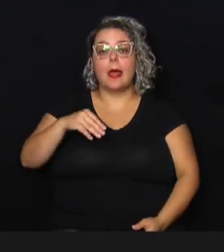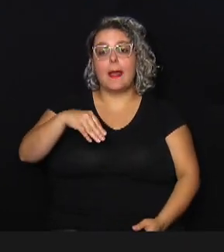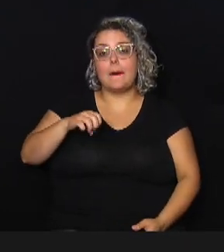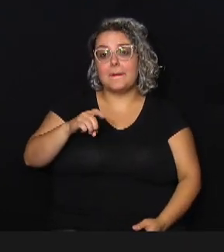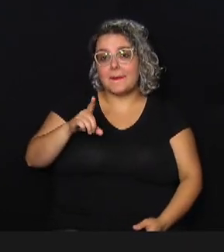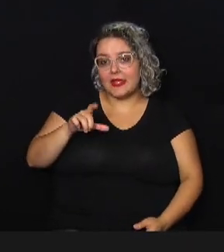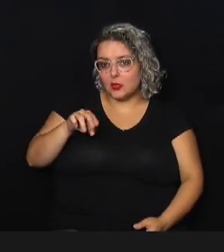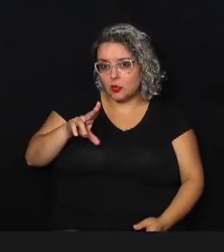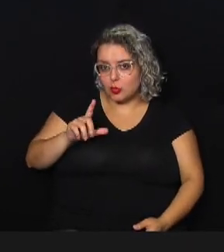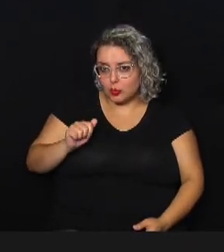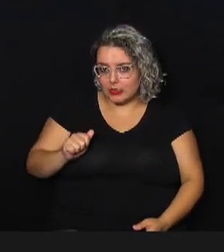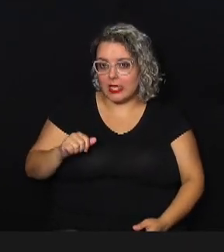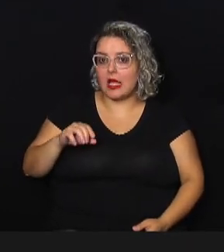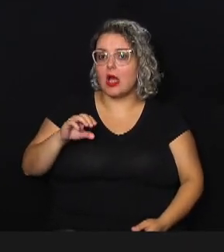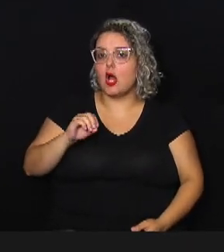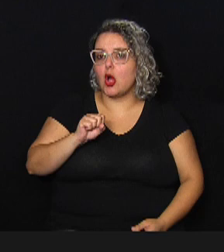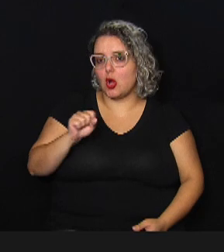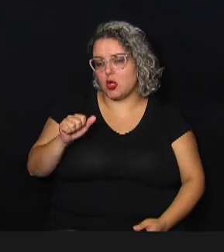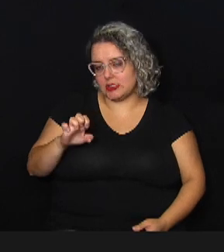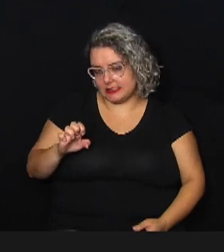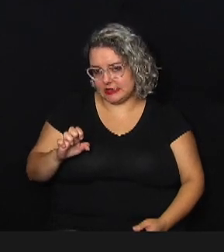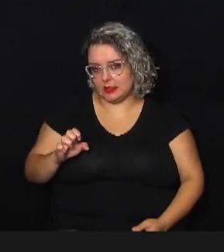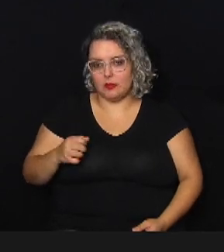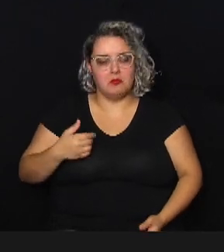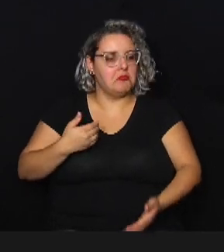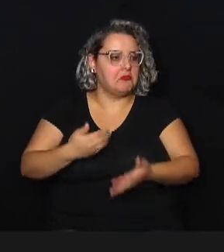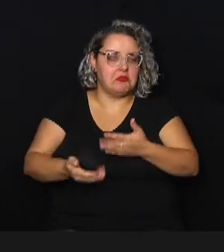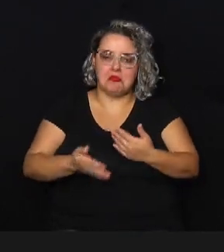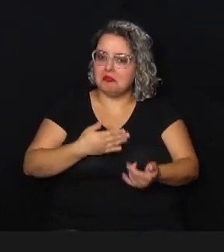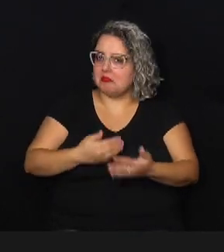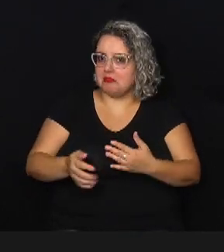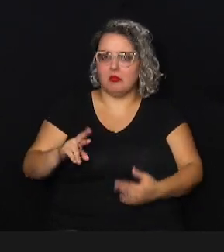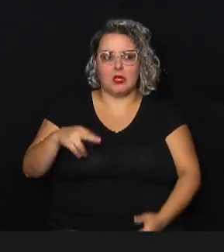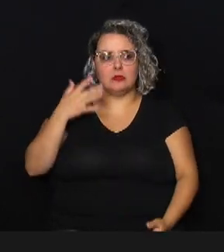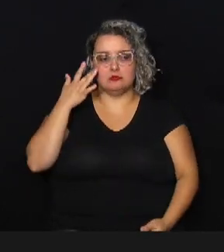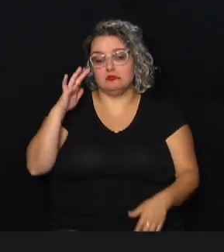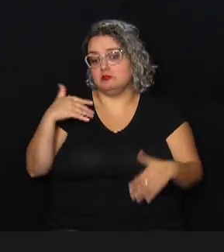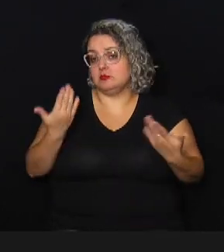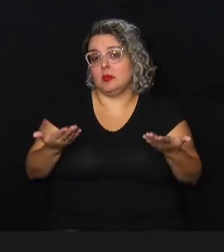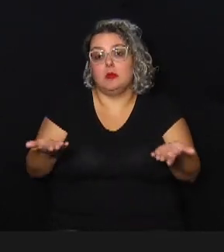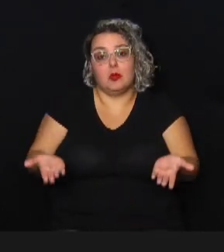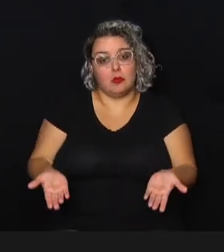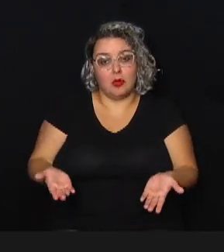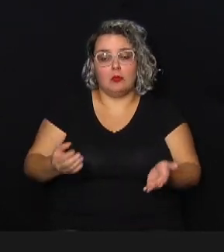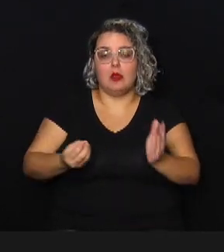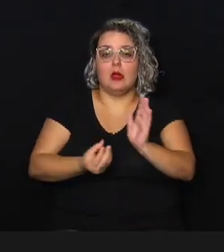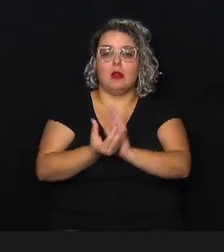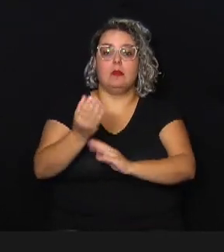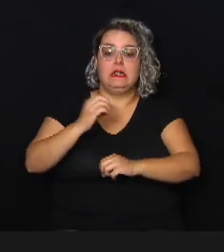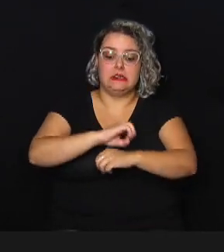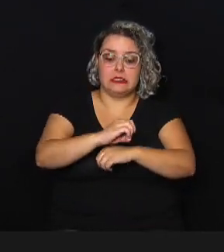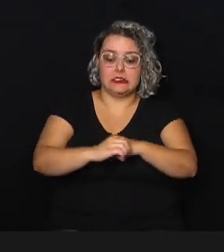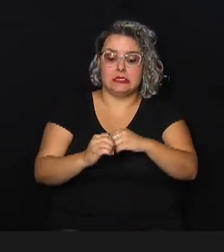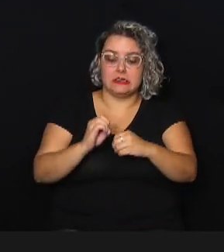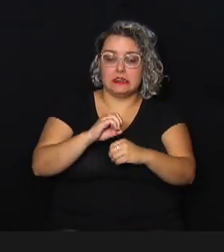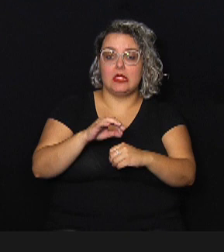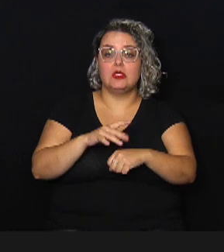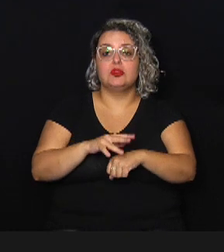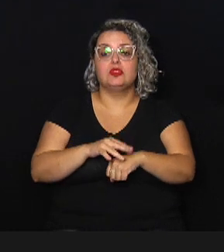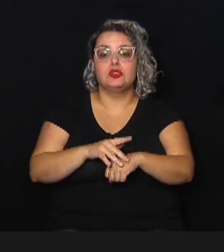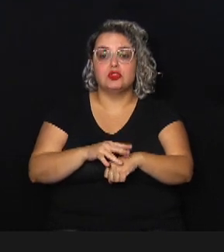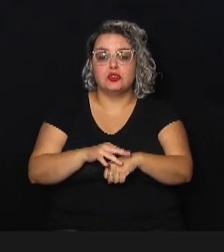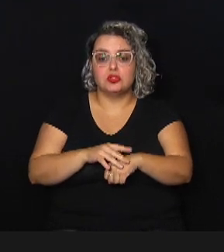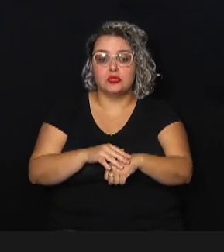nosso sangue, por algum motivo que a gente desconhece até hoje, começam a nascer as células doentes, que a gente chama